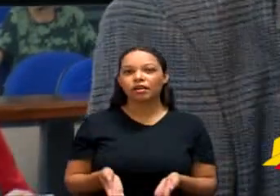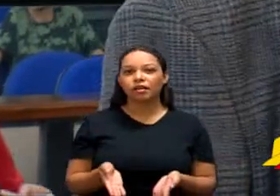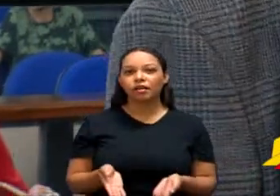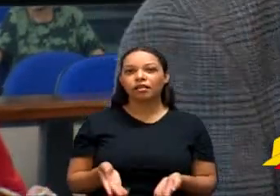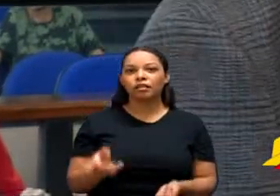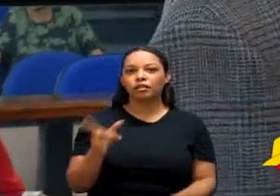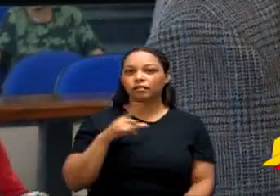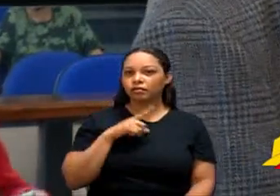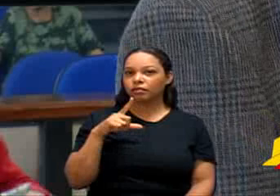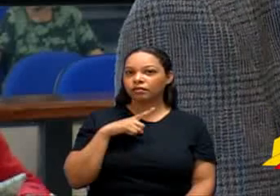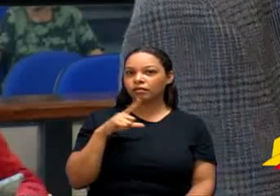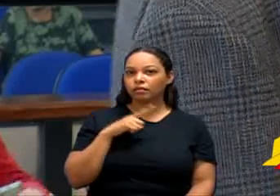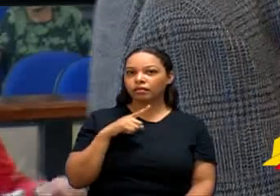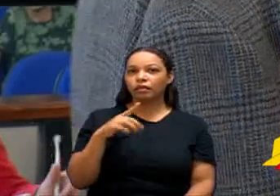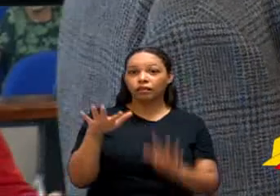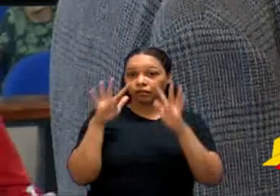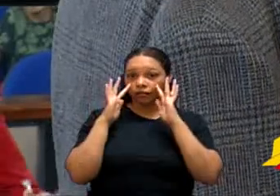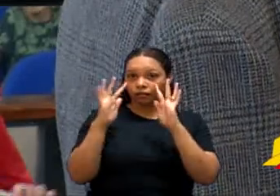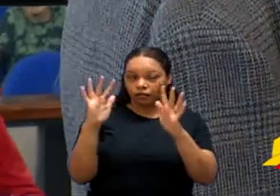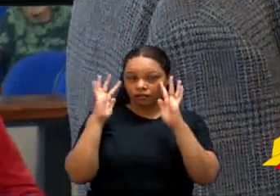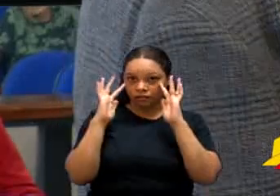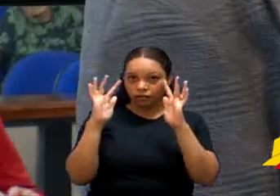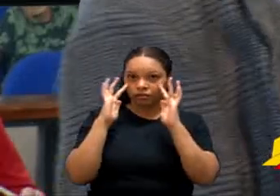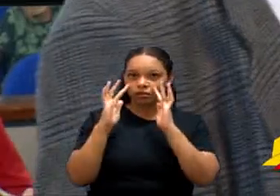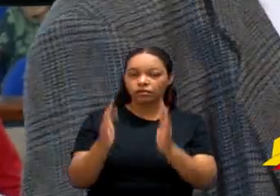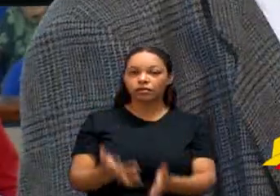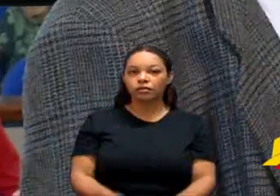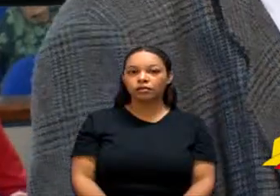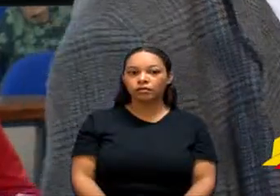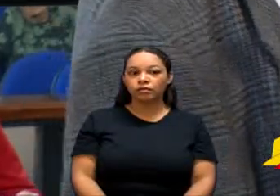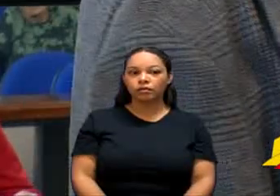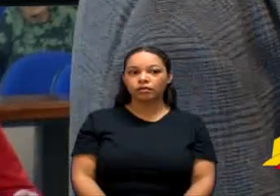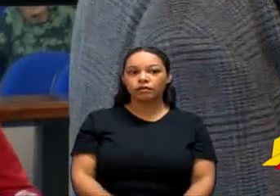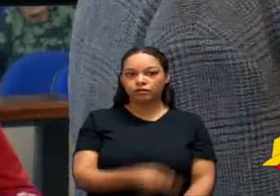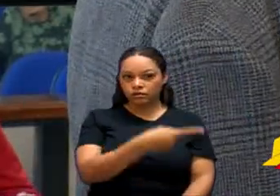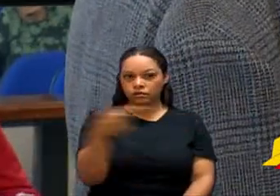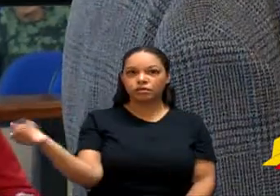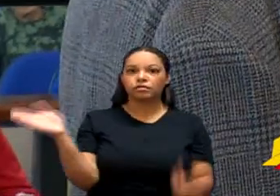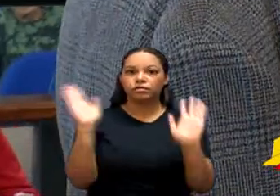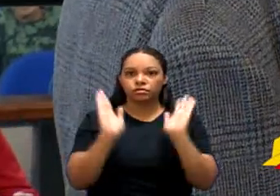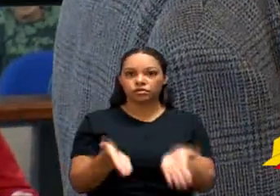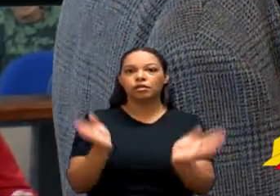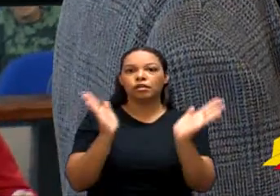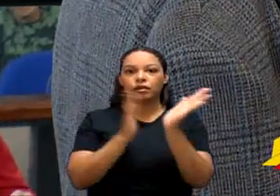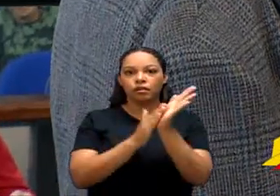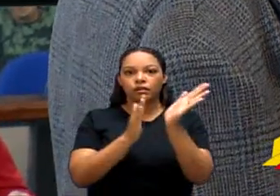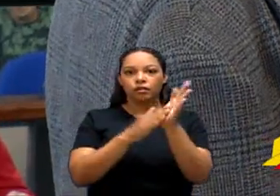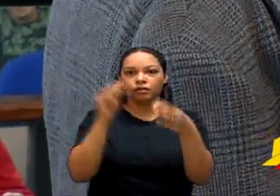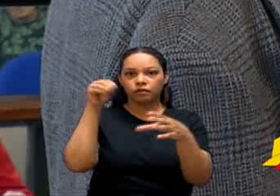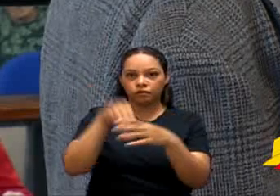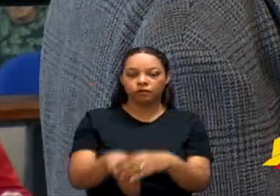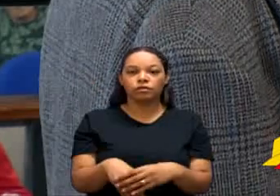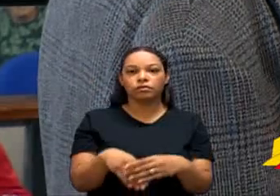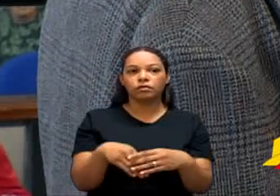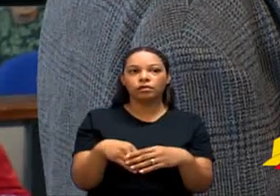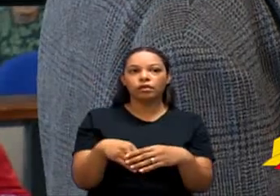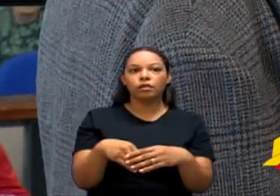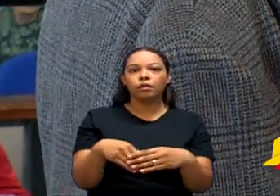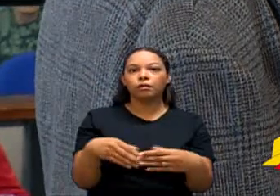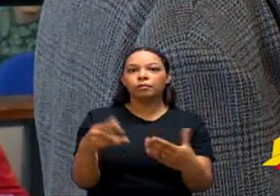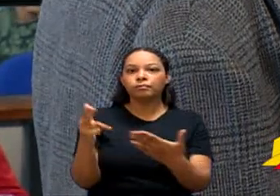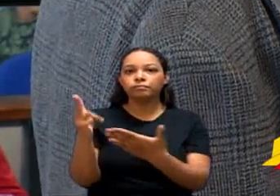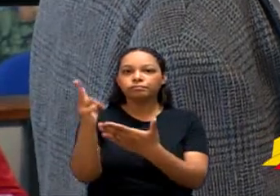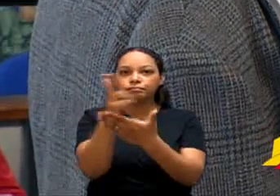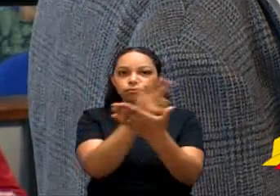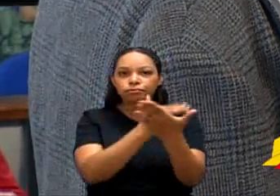essa atenção, mas eu queria saber se alguém já fez voto de congratulações pela belíssima exposição que está